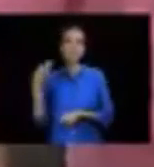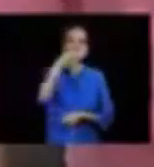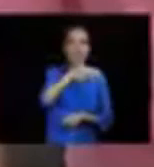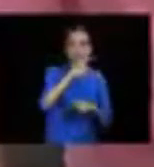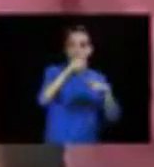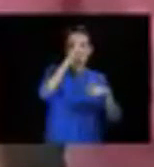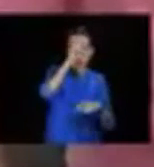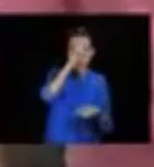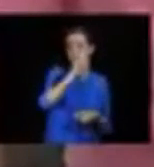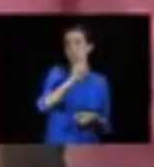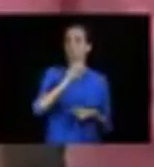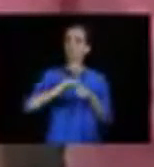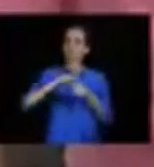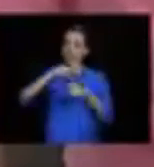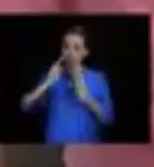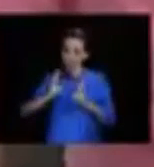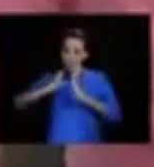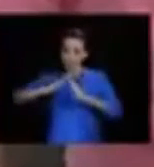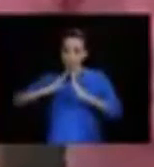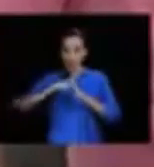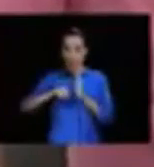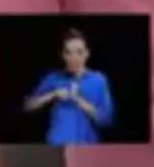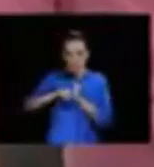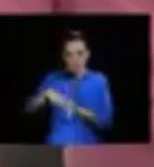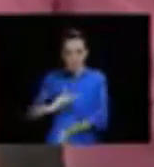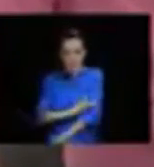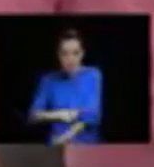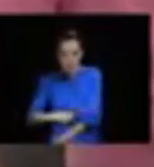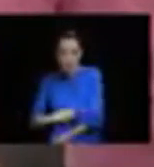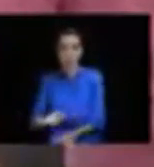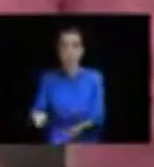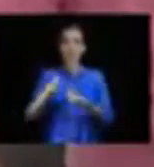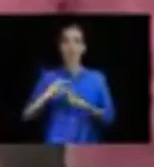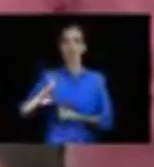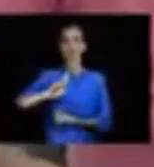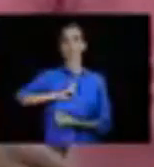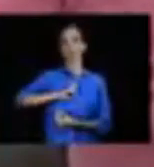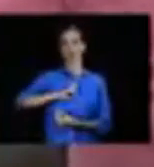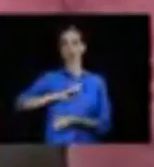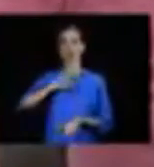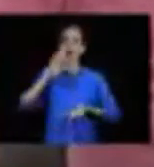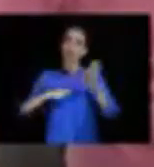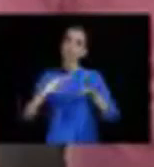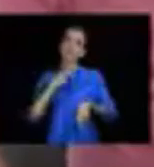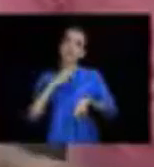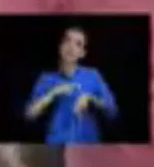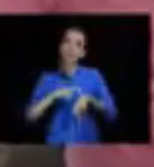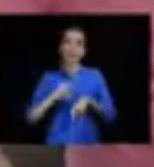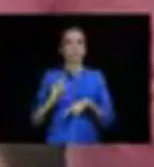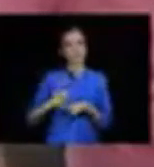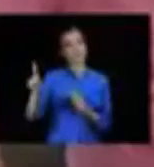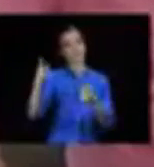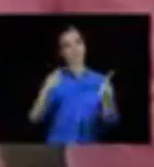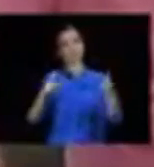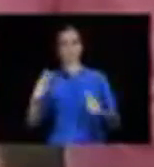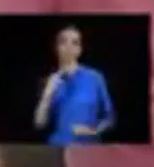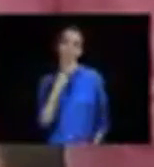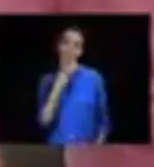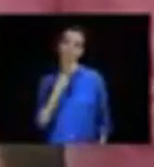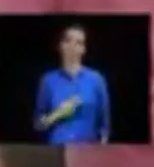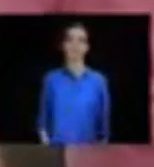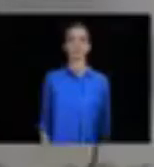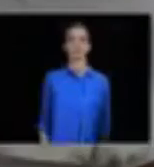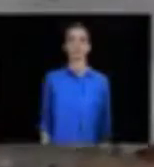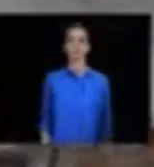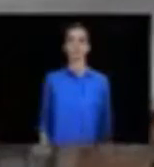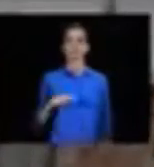deslocar, tiram sangue, fazem exames, trazem resultado para você. Nem sempre a gente tem o tempo e condições para ir para lugares